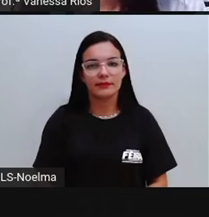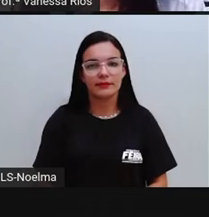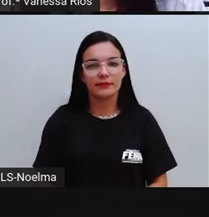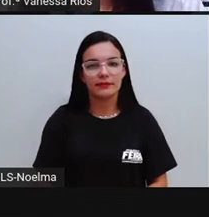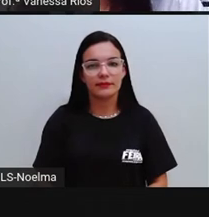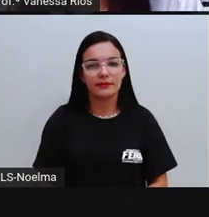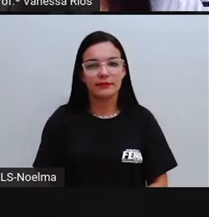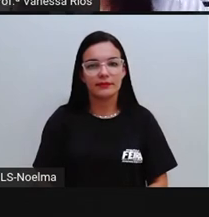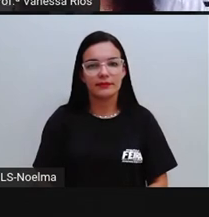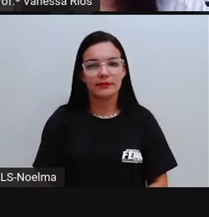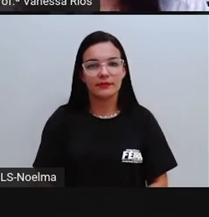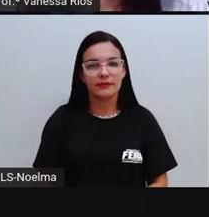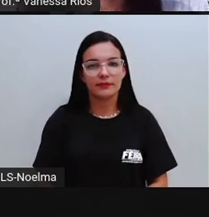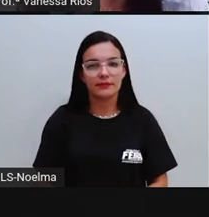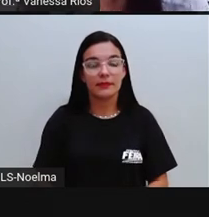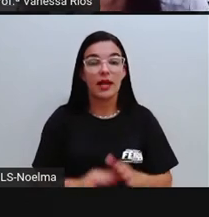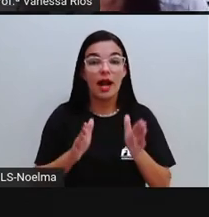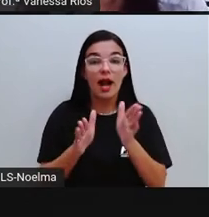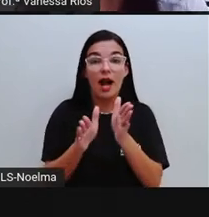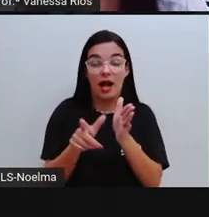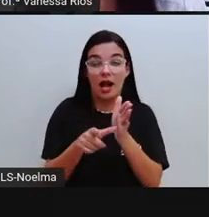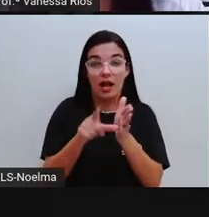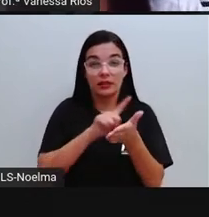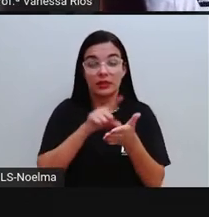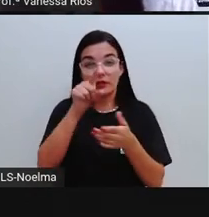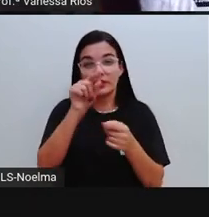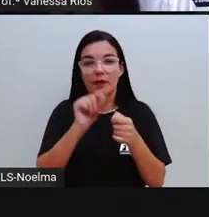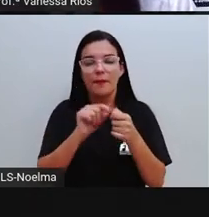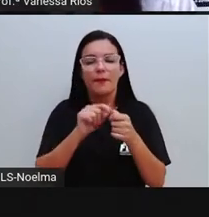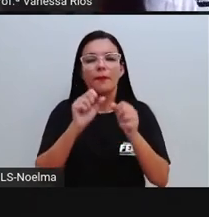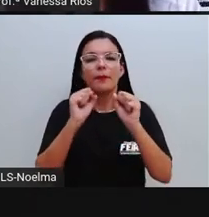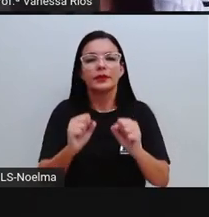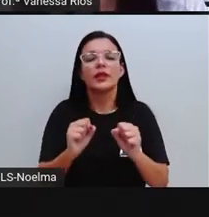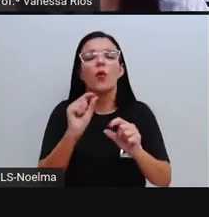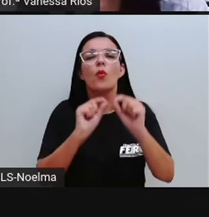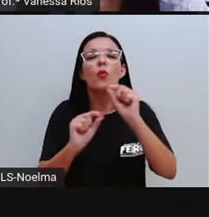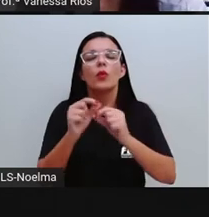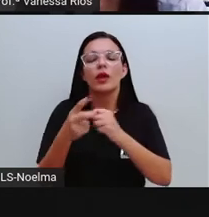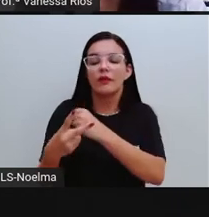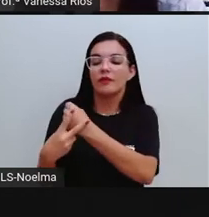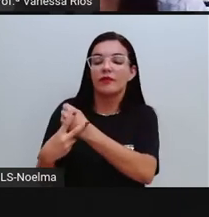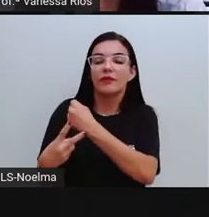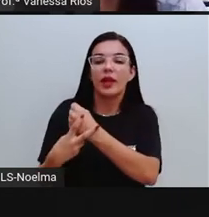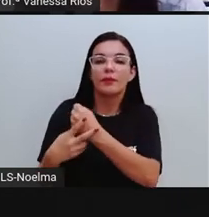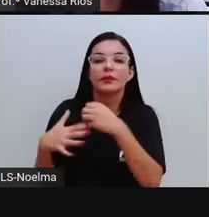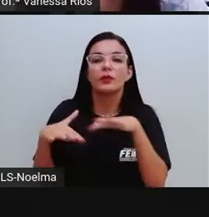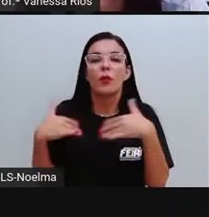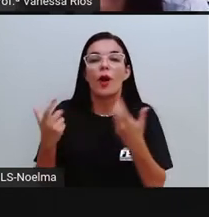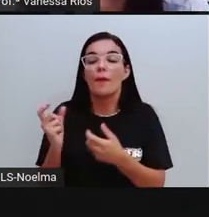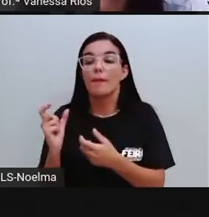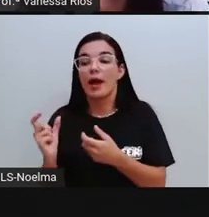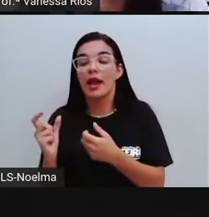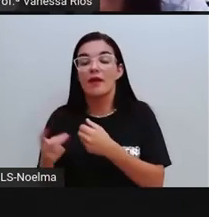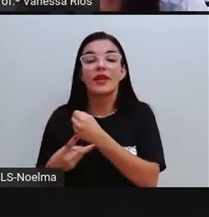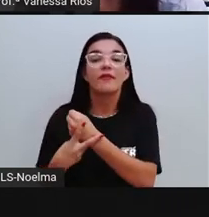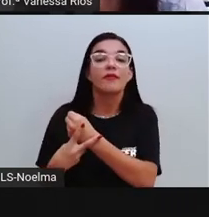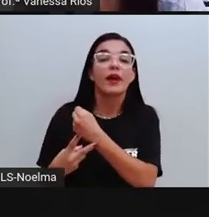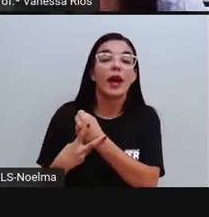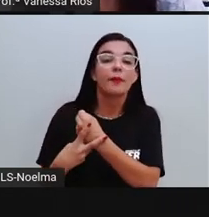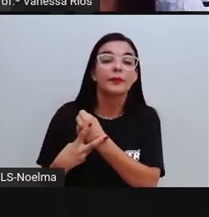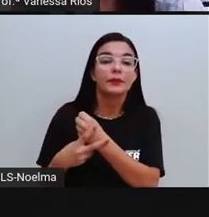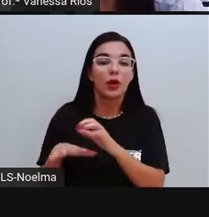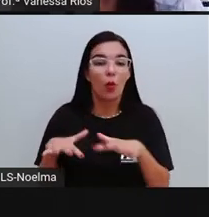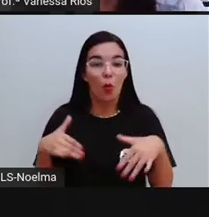Aí a Pro quer que antes de qualquer coisa, você identifique quais são aí as palavras classificadas